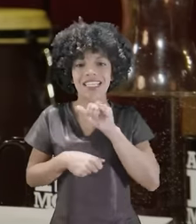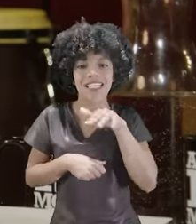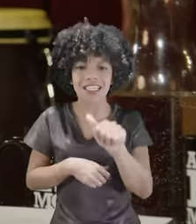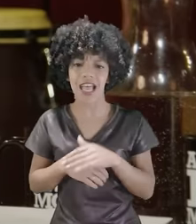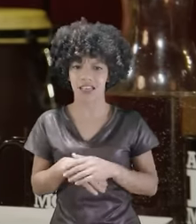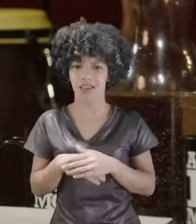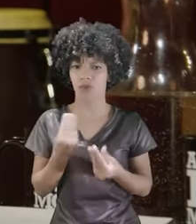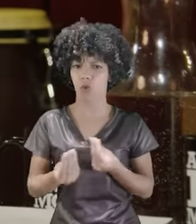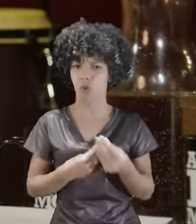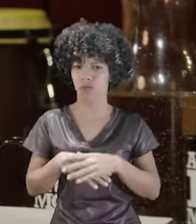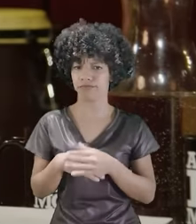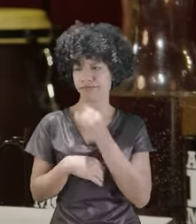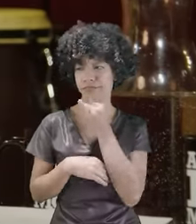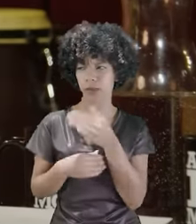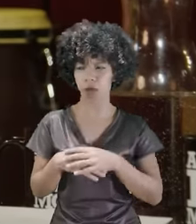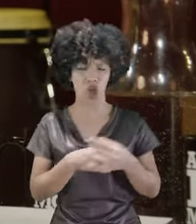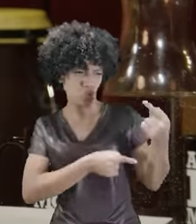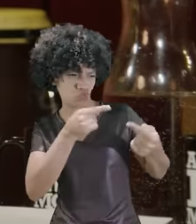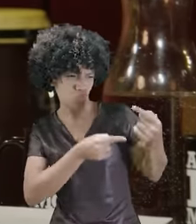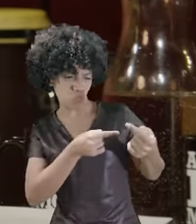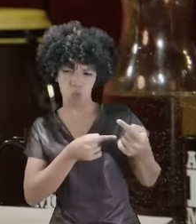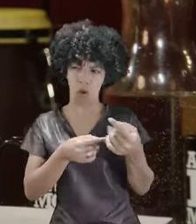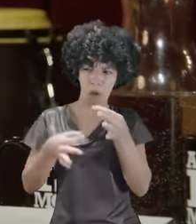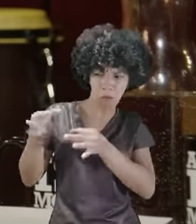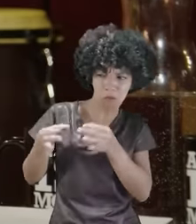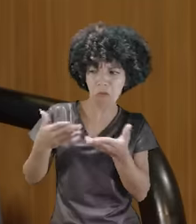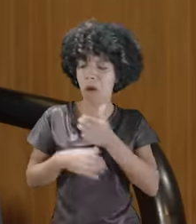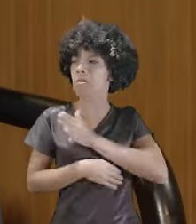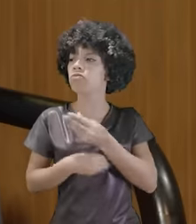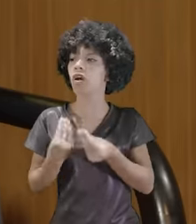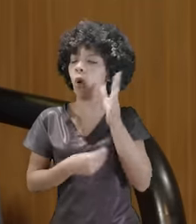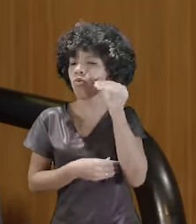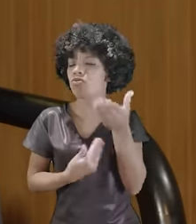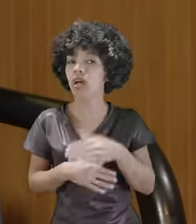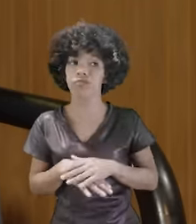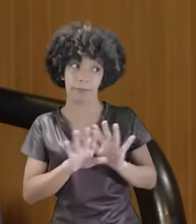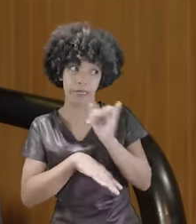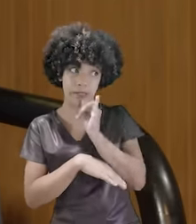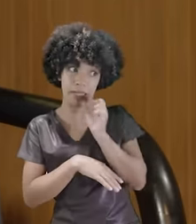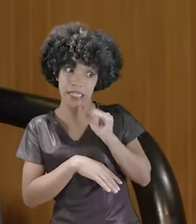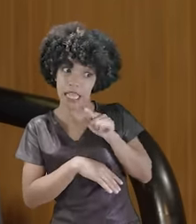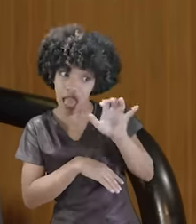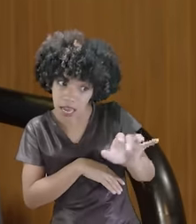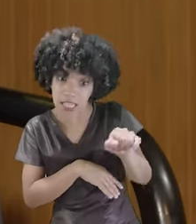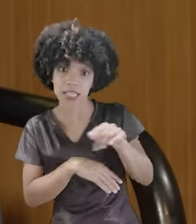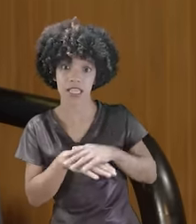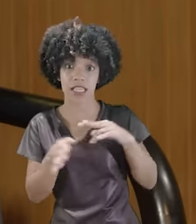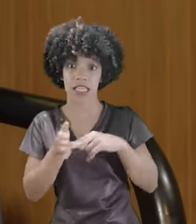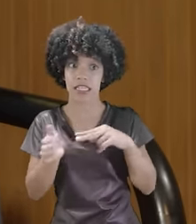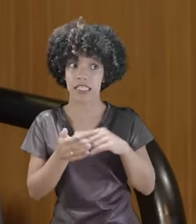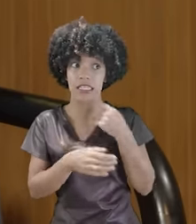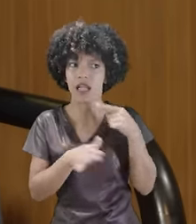brasileira você acha que as mulheres lá julgar eu tenho preconceito ou ter um curiosidade também tipo se ela vai na Síria assim a gente